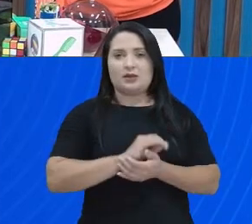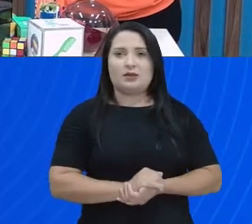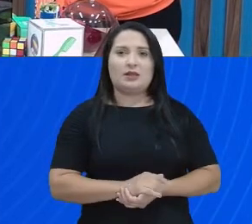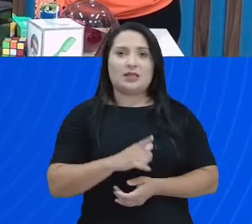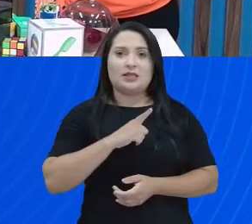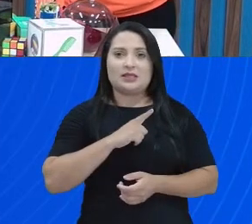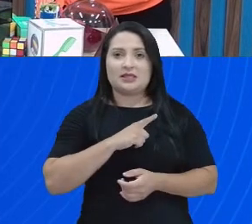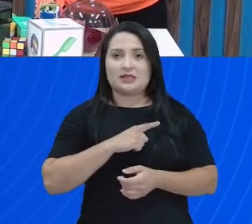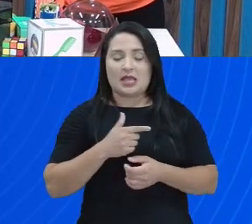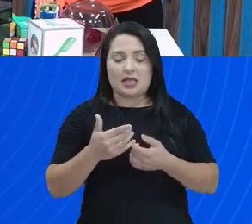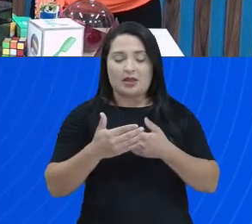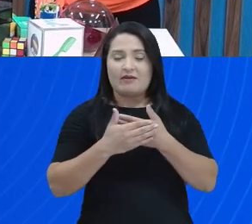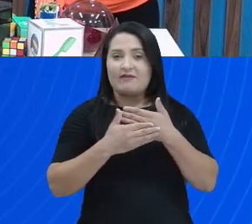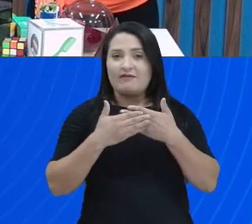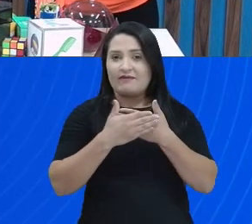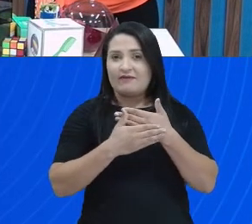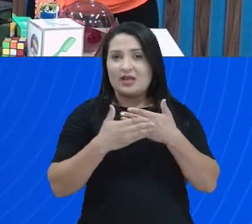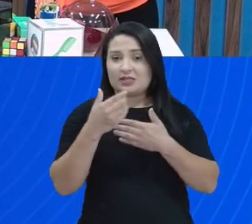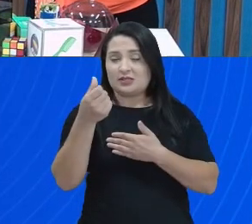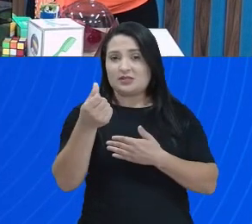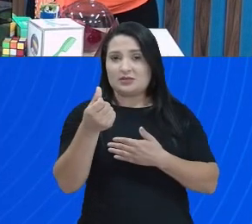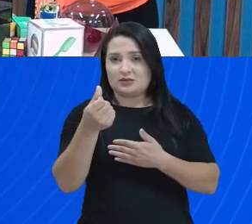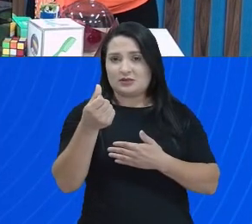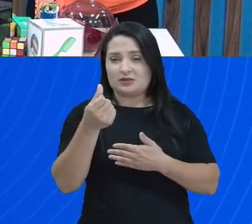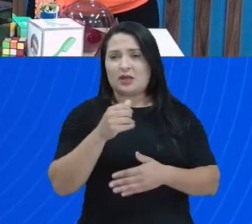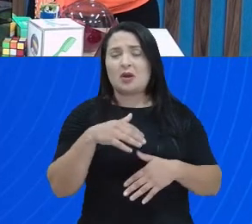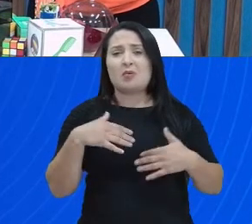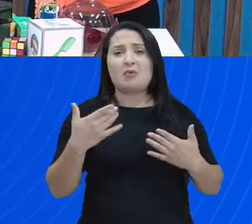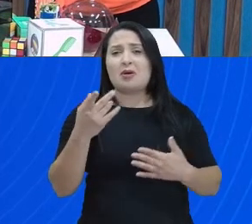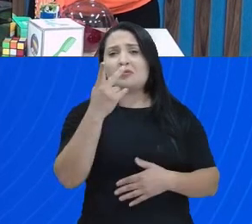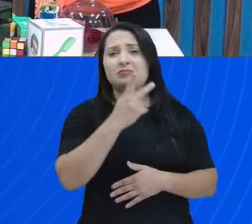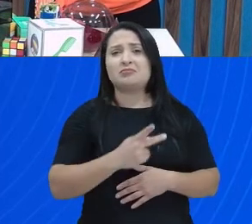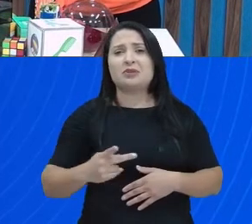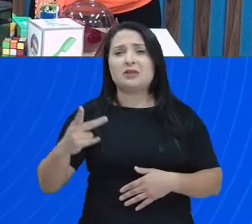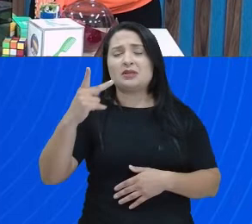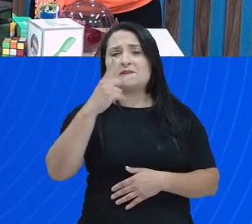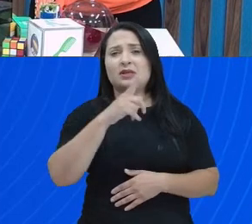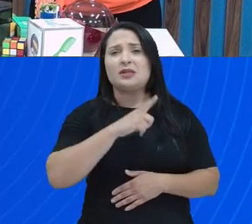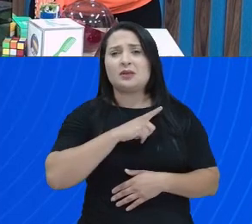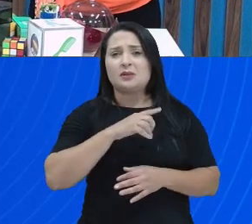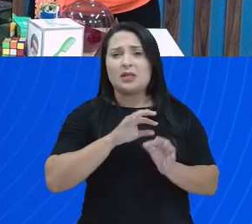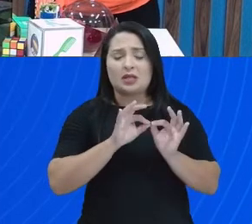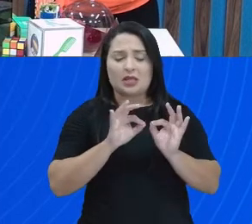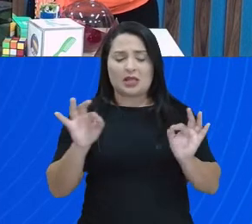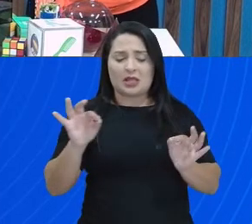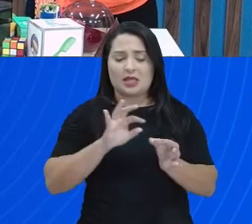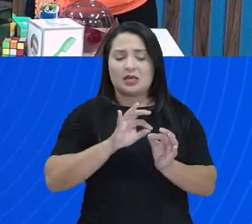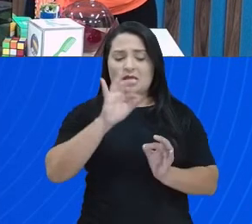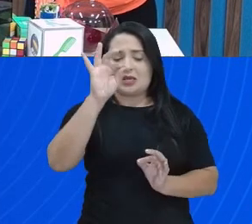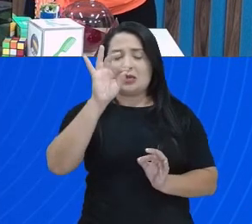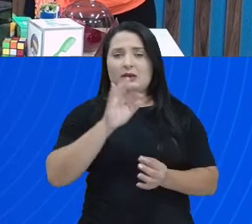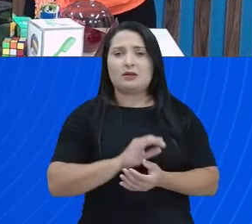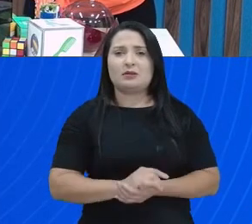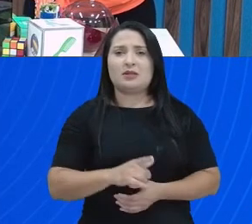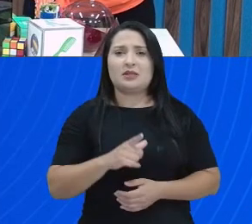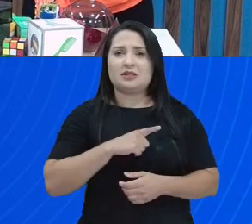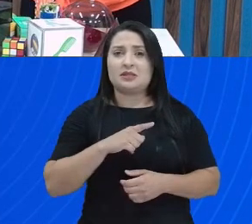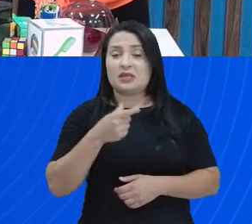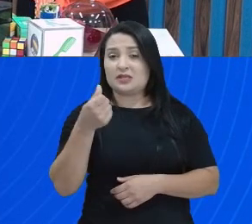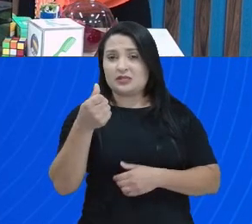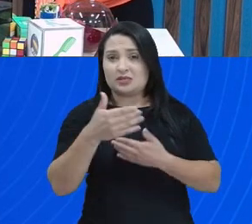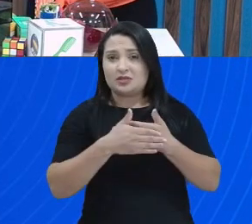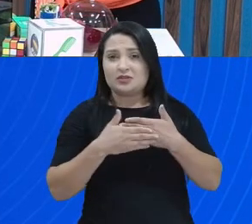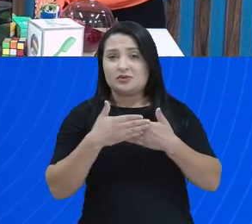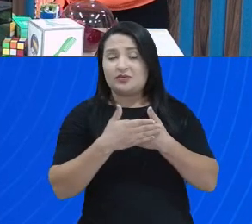6 faces. Quais dessas figuras é formada por linha reta e tem 6